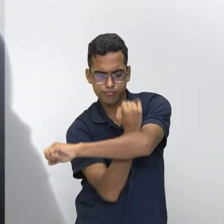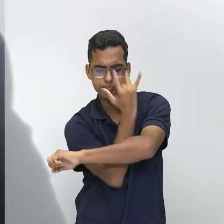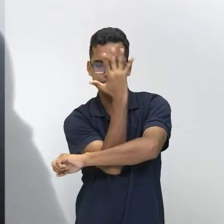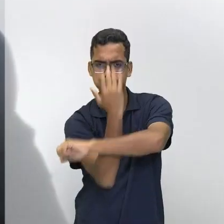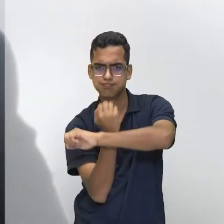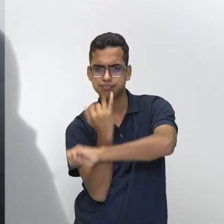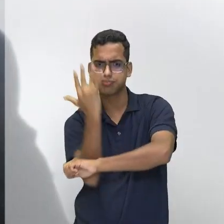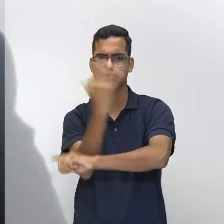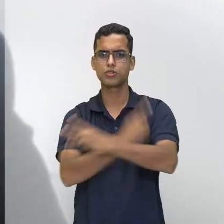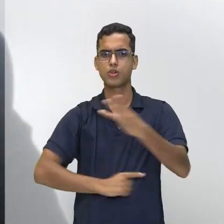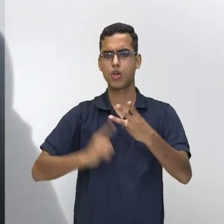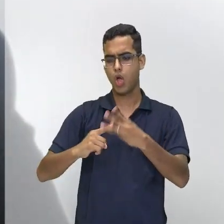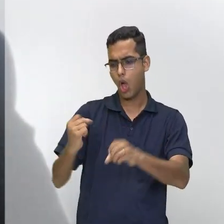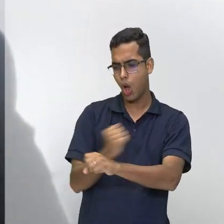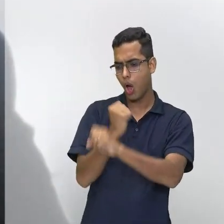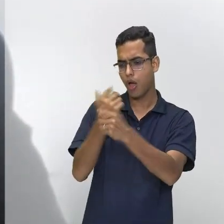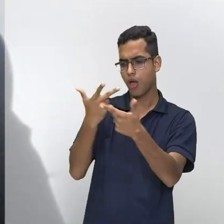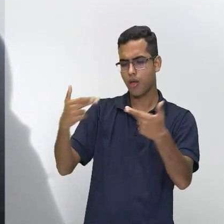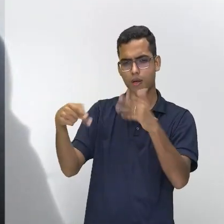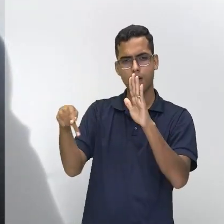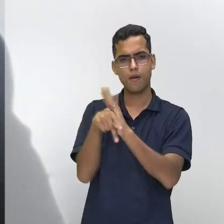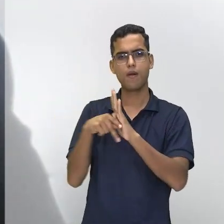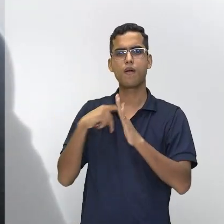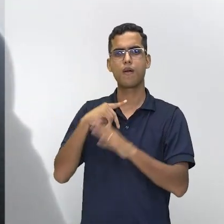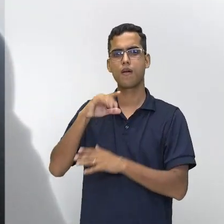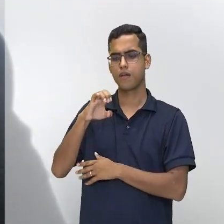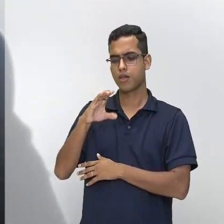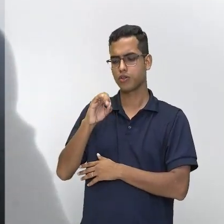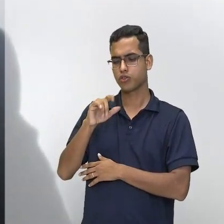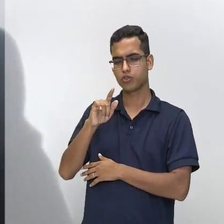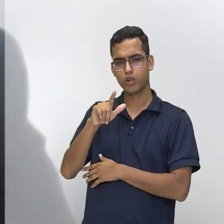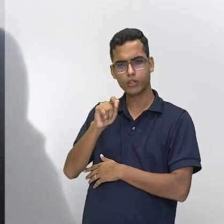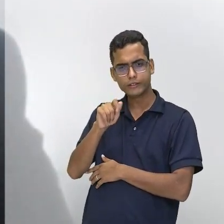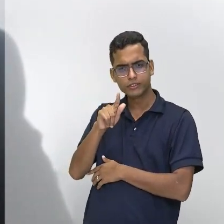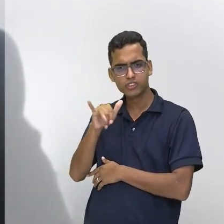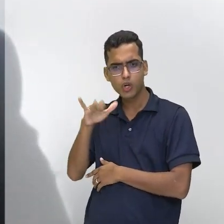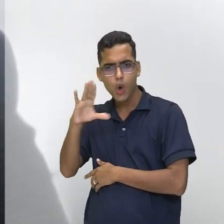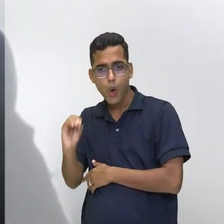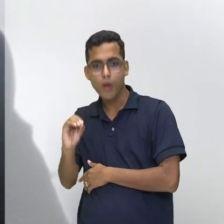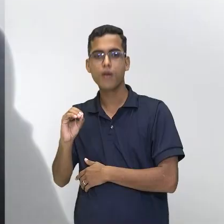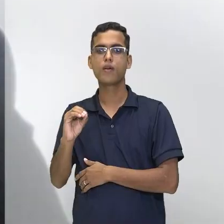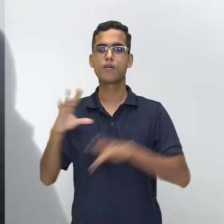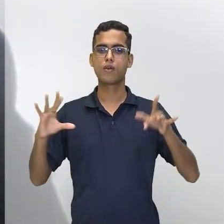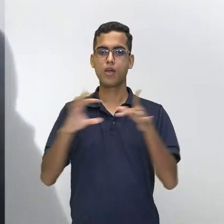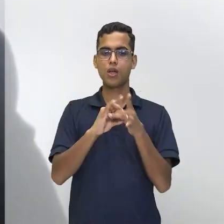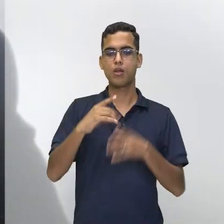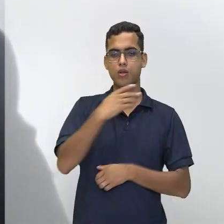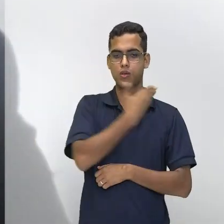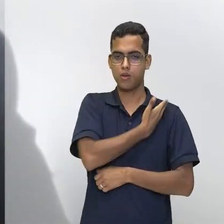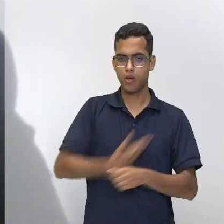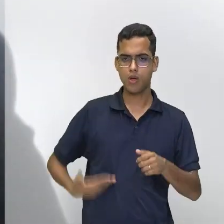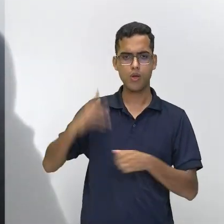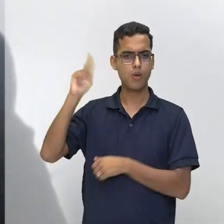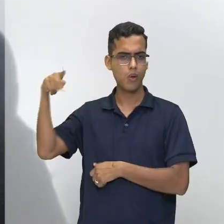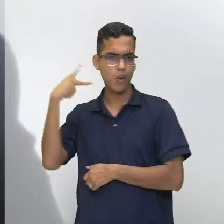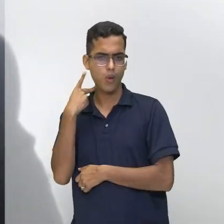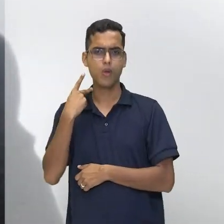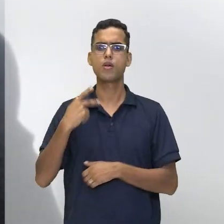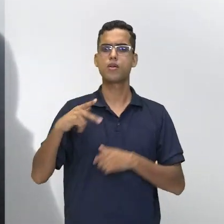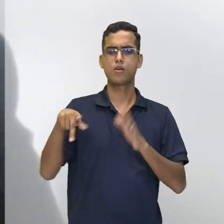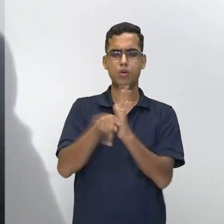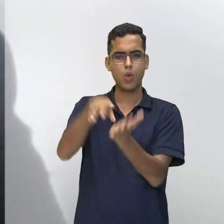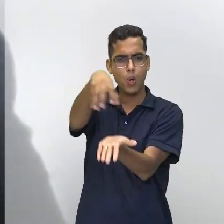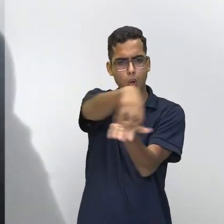papel, mas também na luta por políticas públicas junto a governos e a organizações da